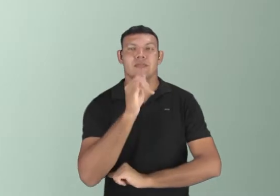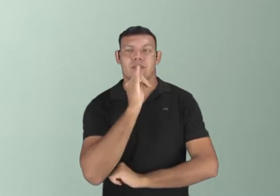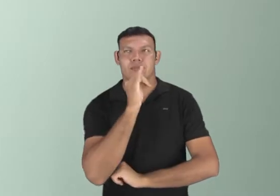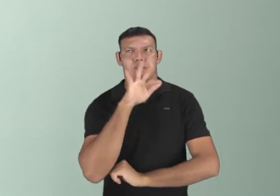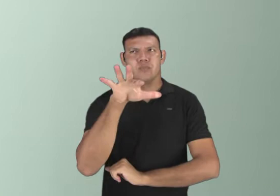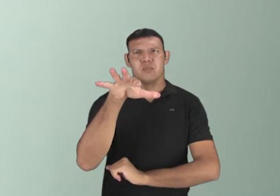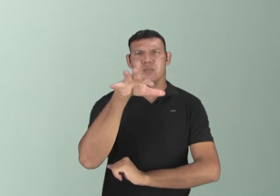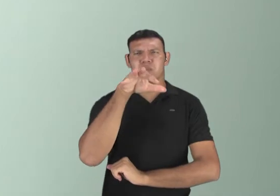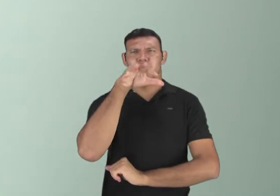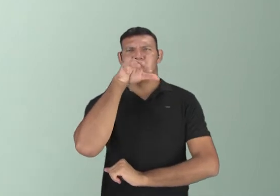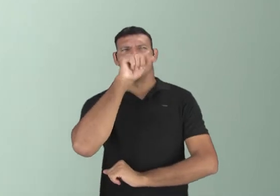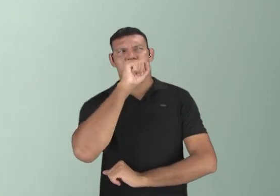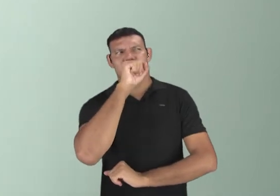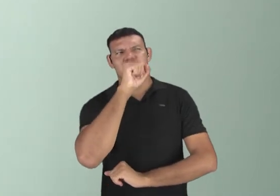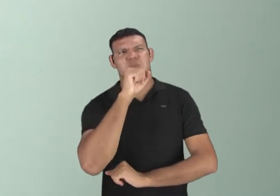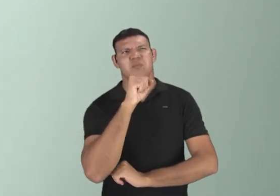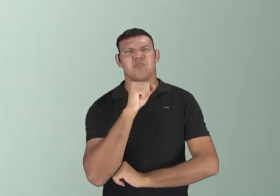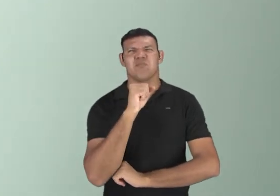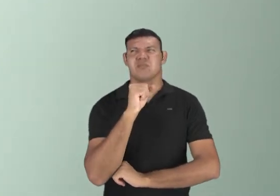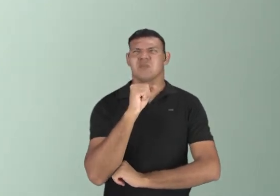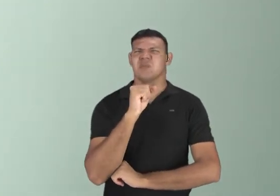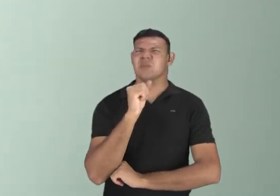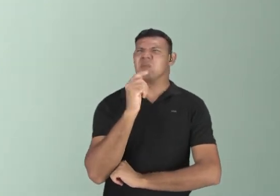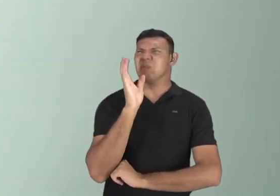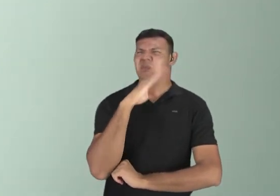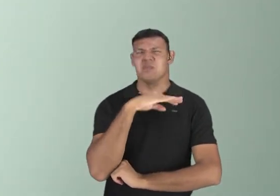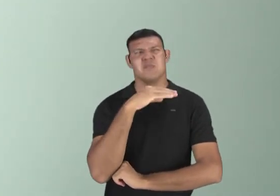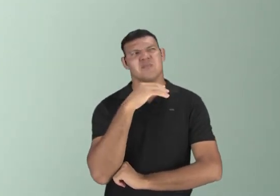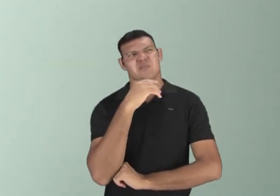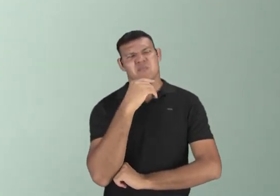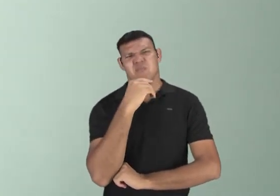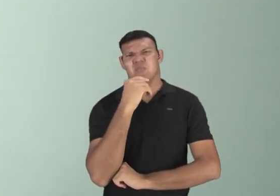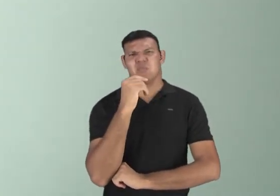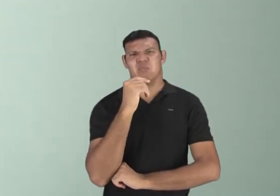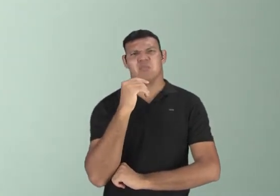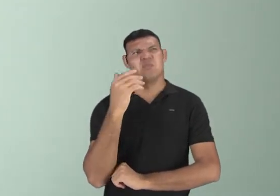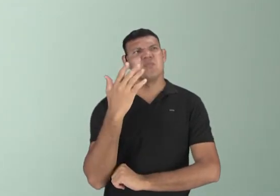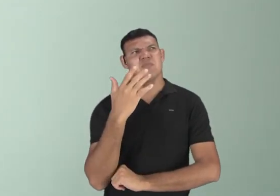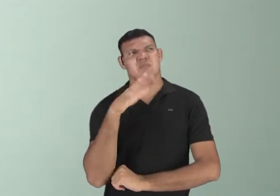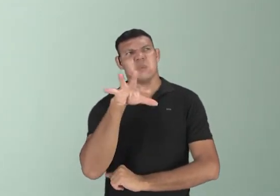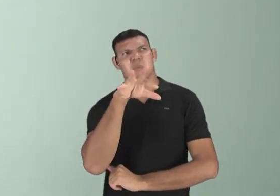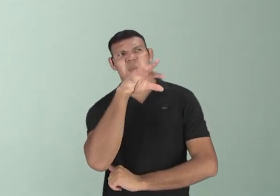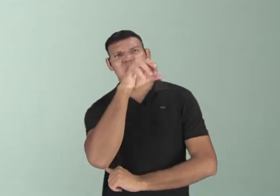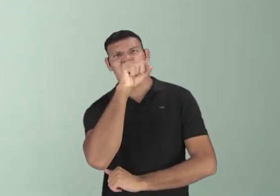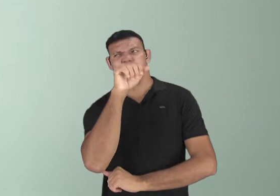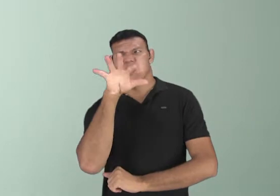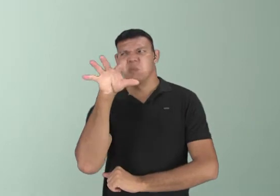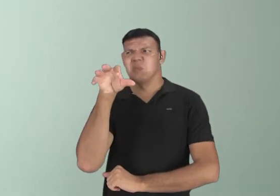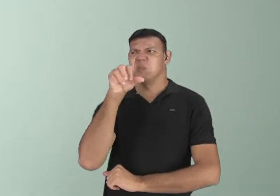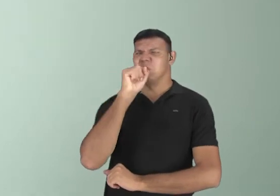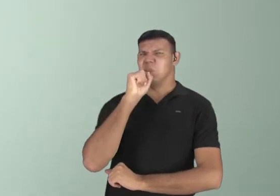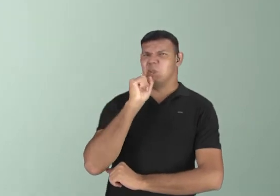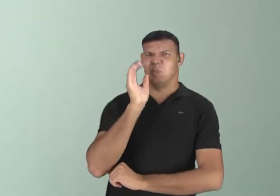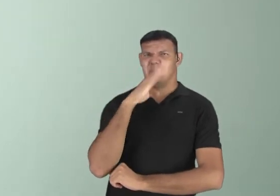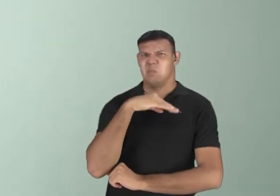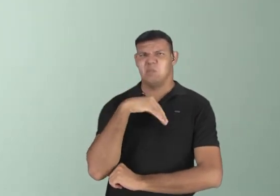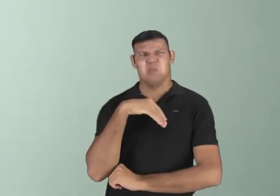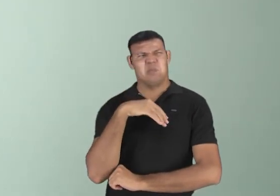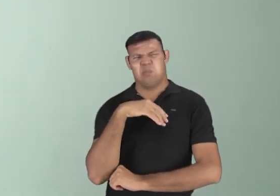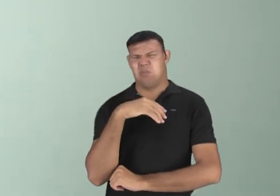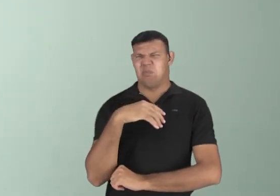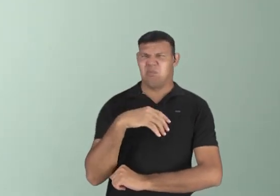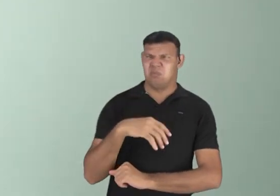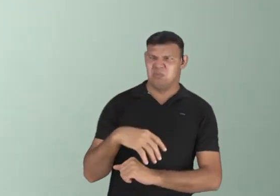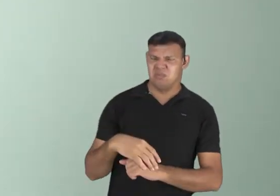respiro algum odor, né, aquele odor ele é